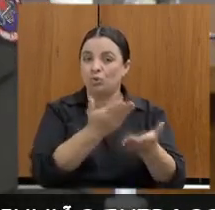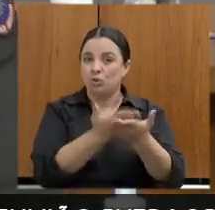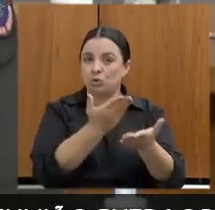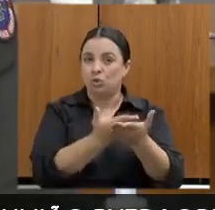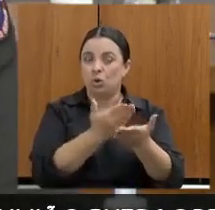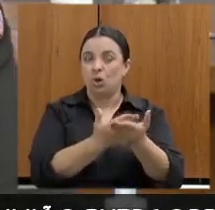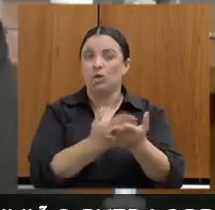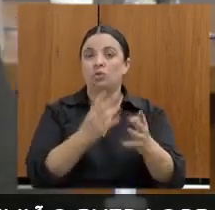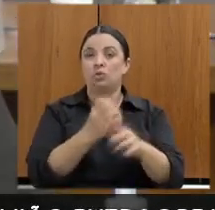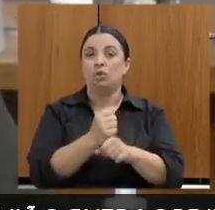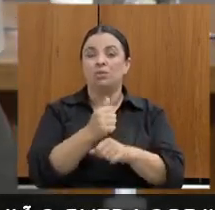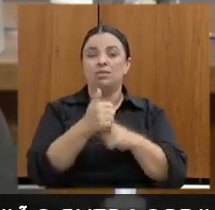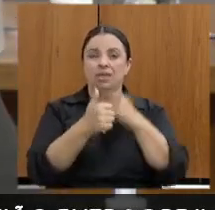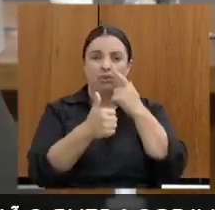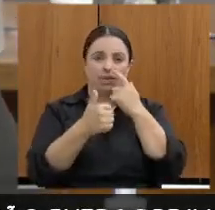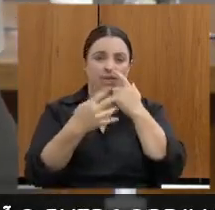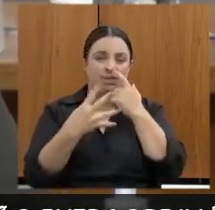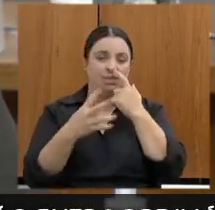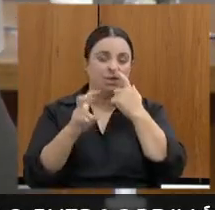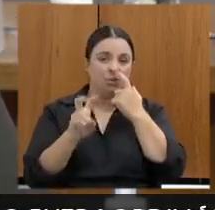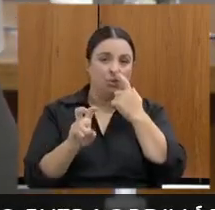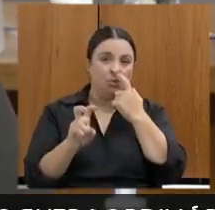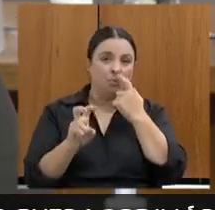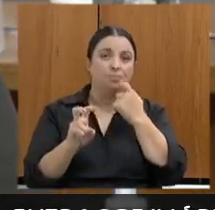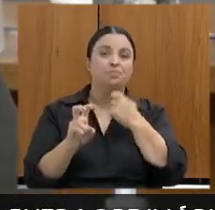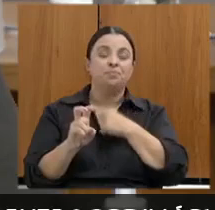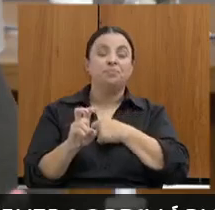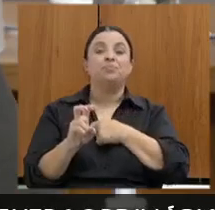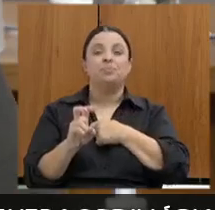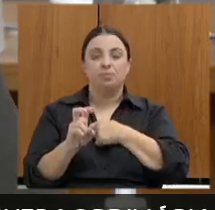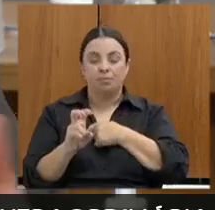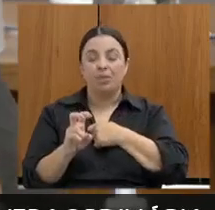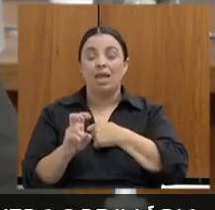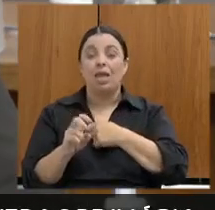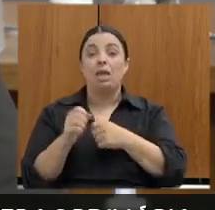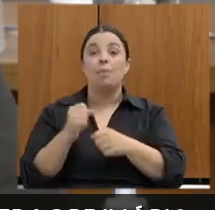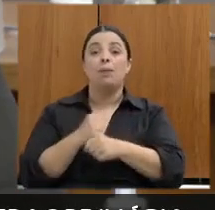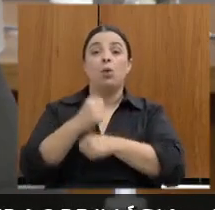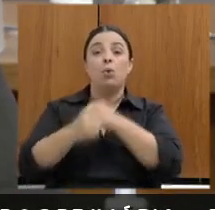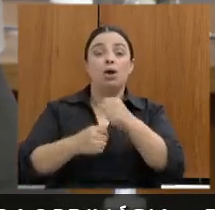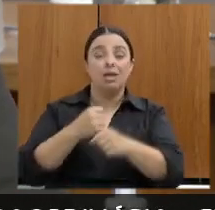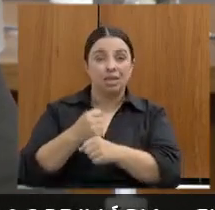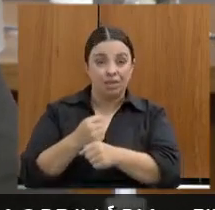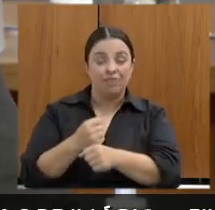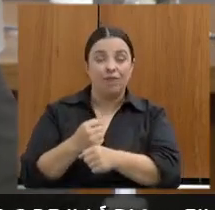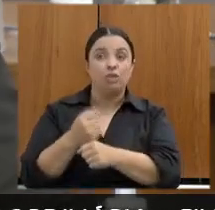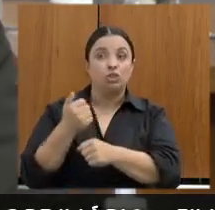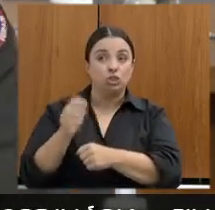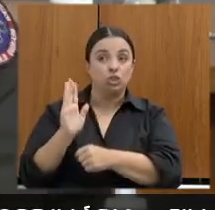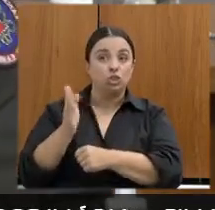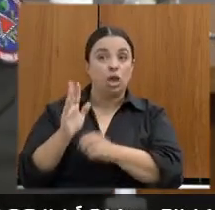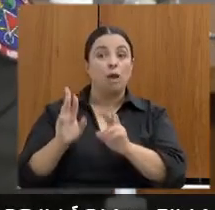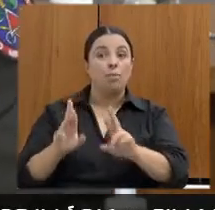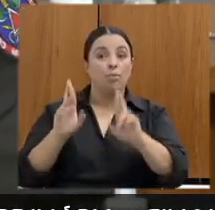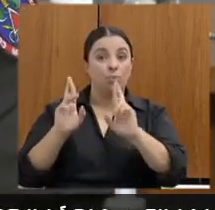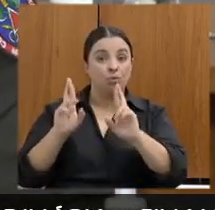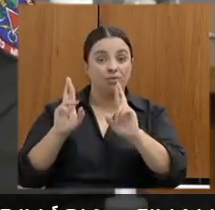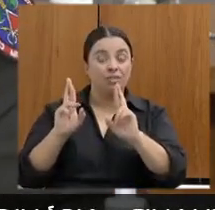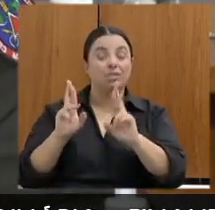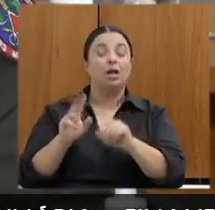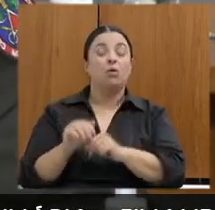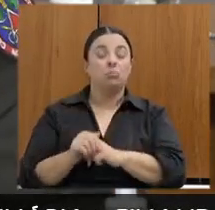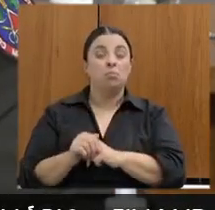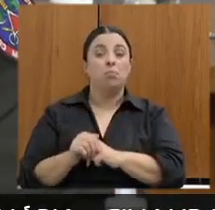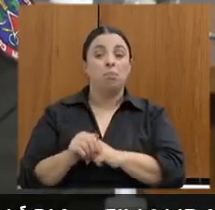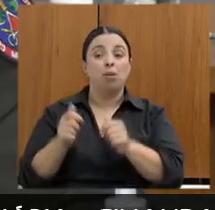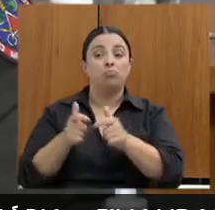concurso autorizado para o ano que vem ou melhor para entrada né E para formação no ano de dois mil